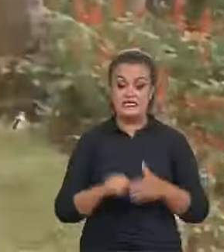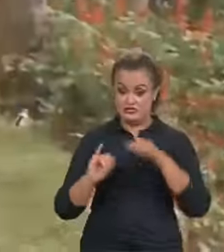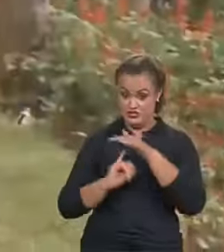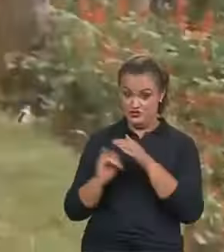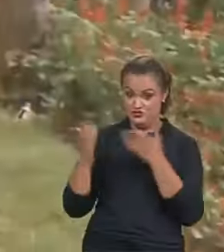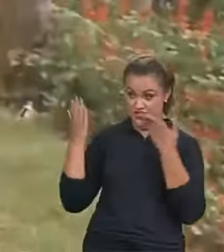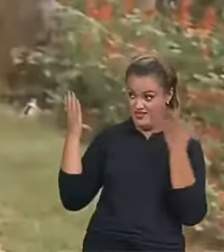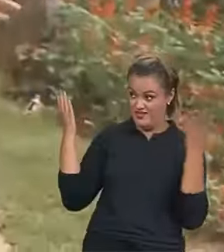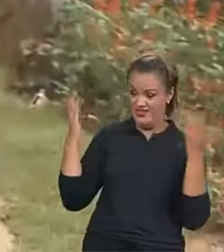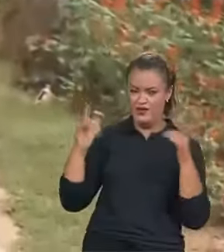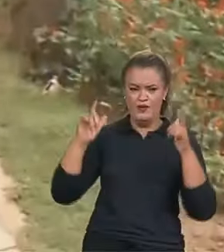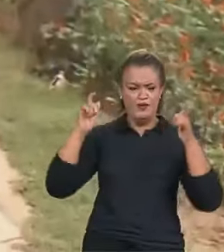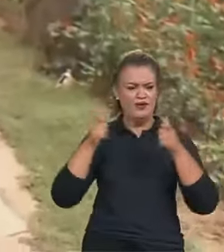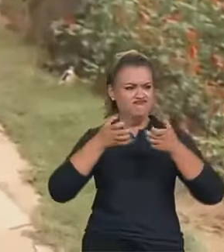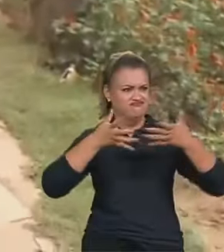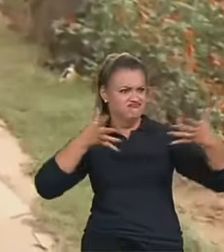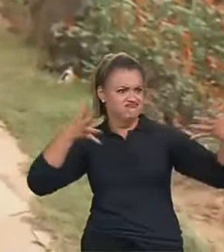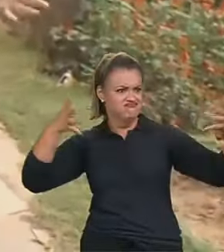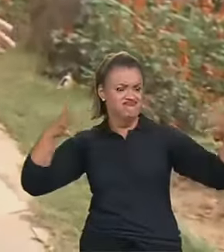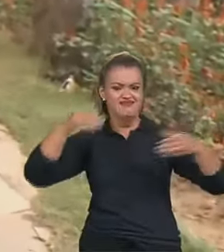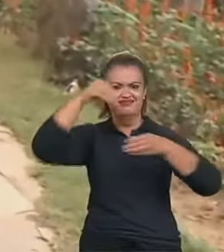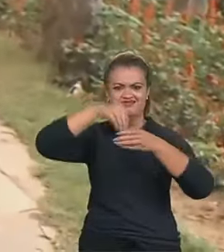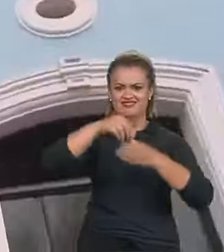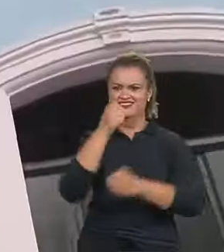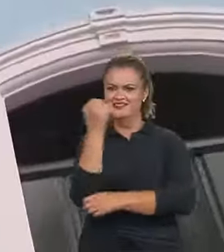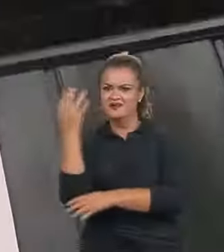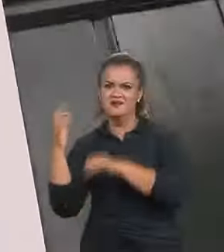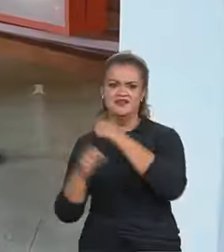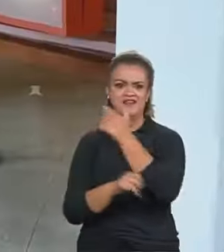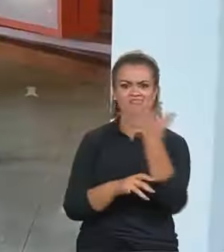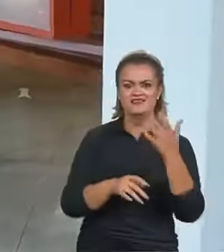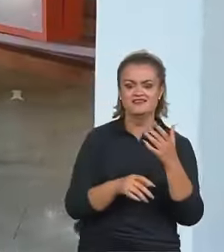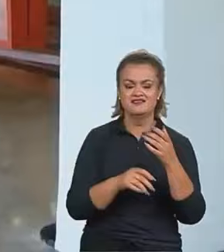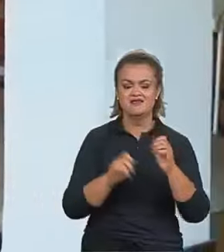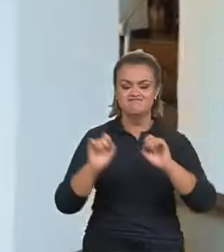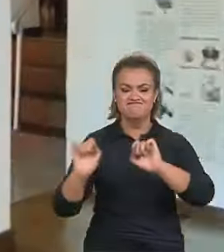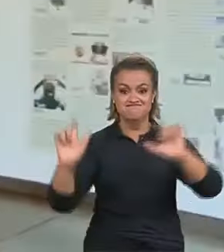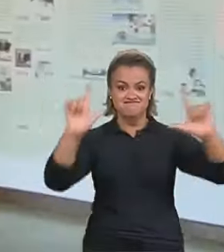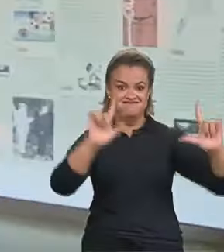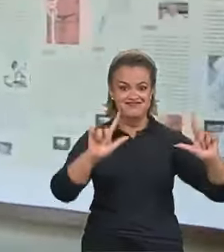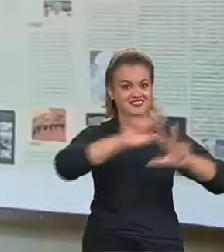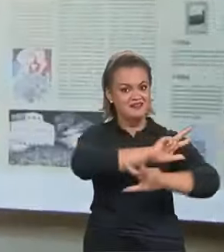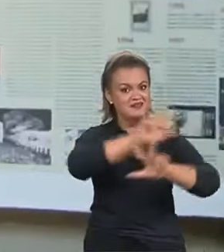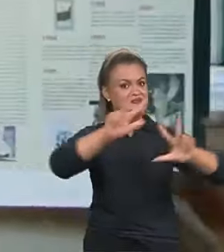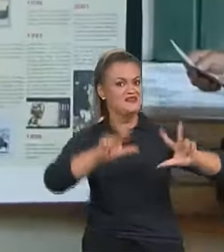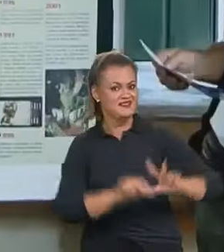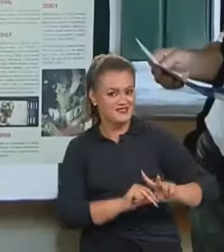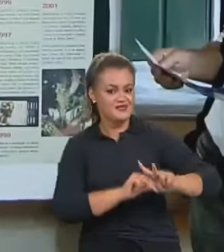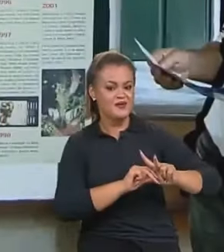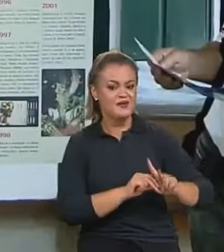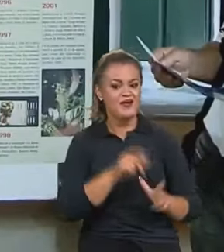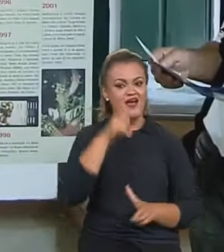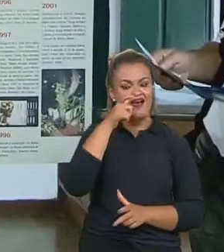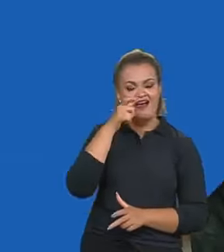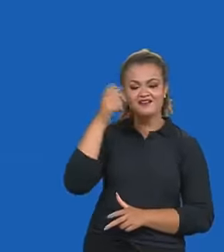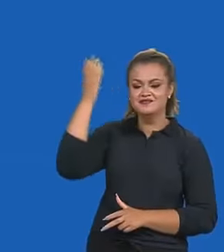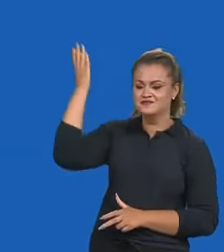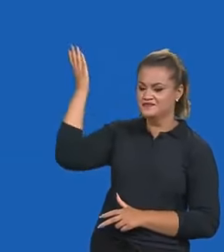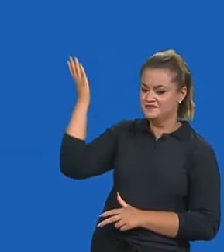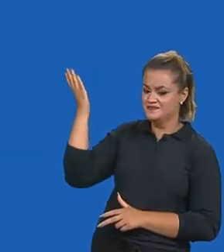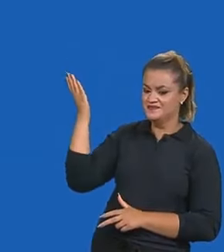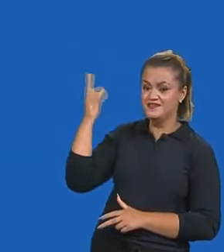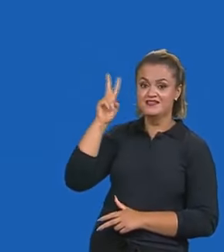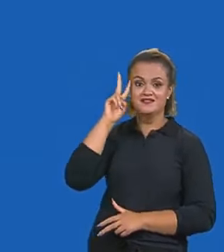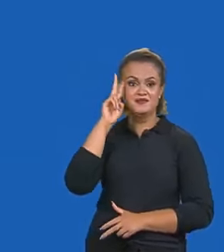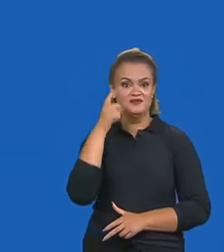desse lugar grandioso dentro da natureza é só ligar na TV Brasil conhecendo o museu